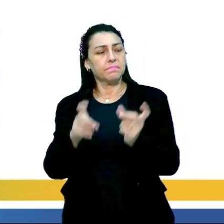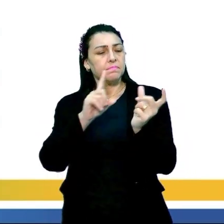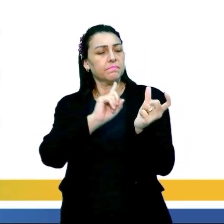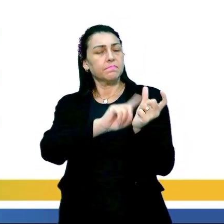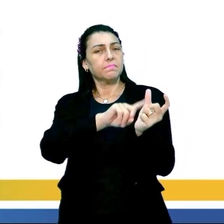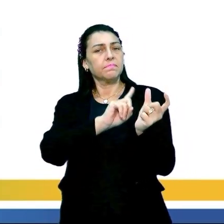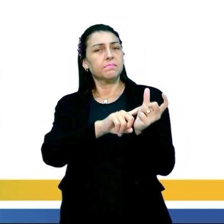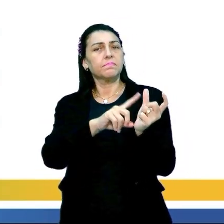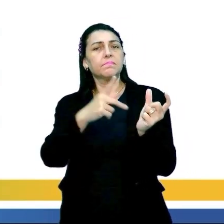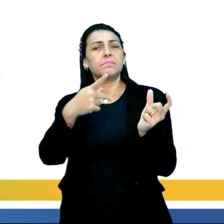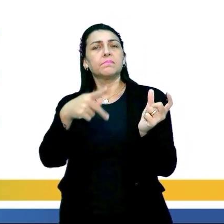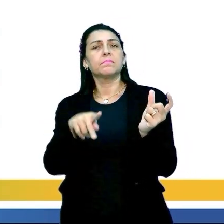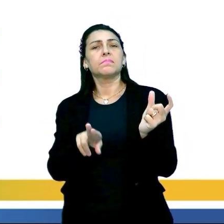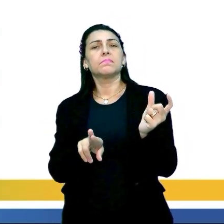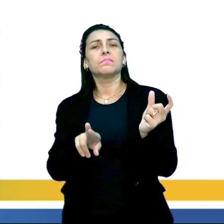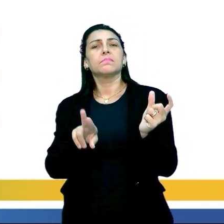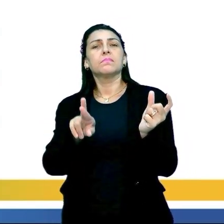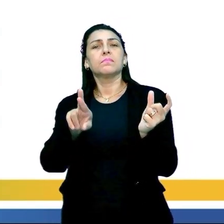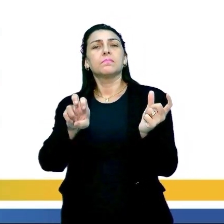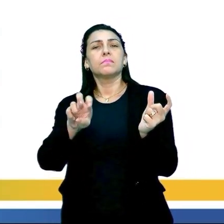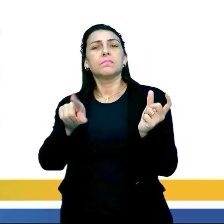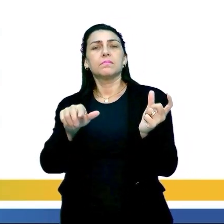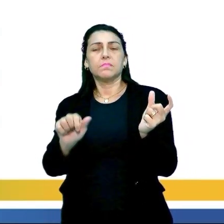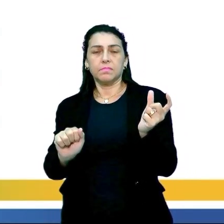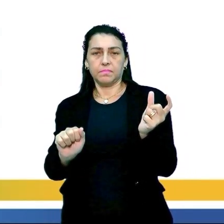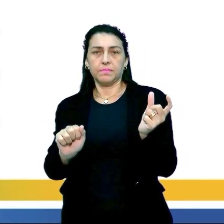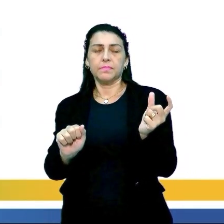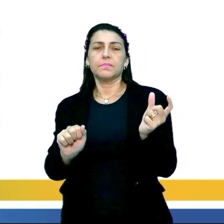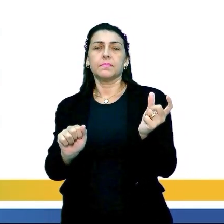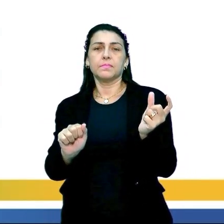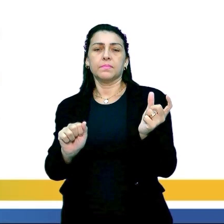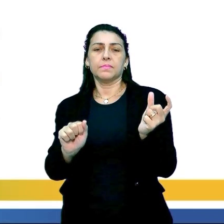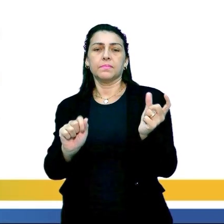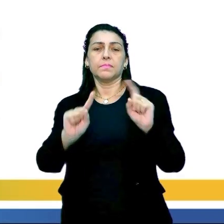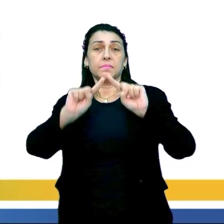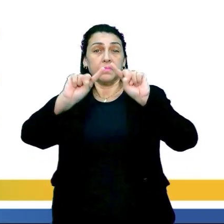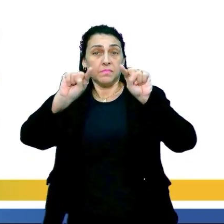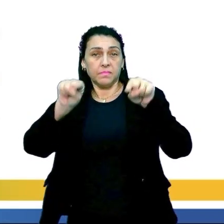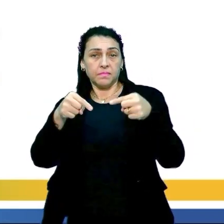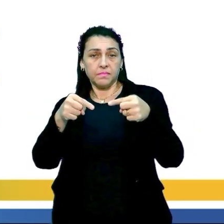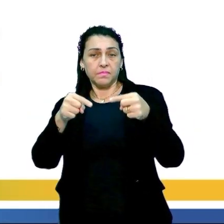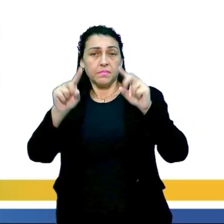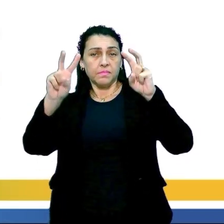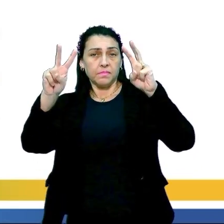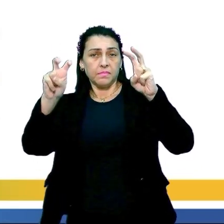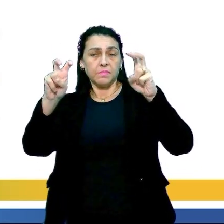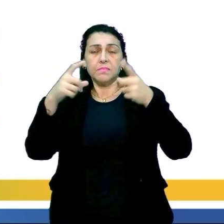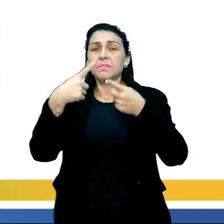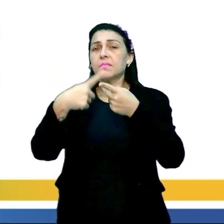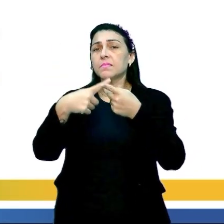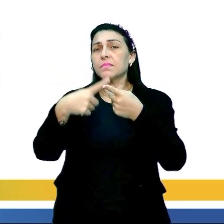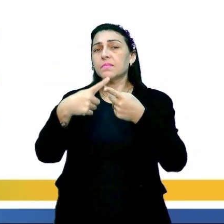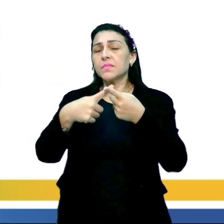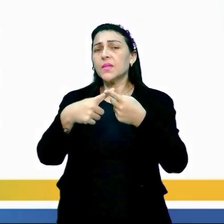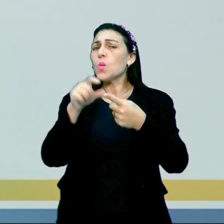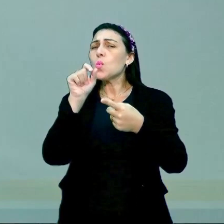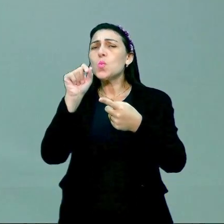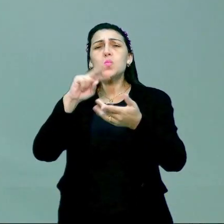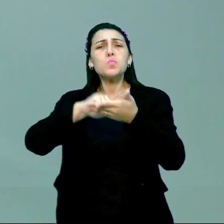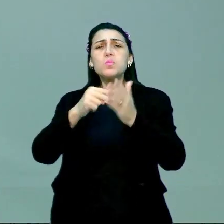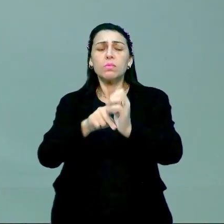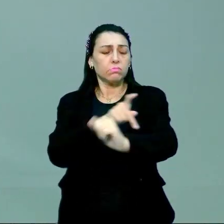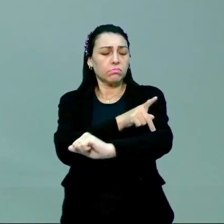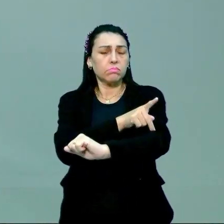palavra pureza, digamos assim, ela está entre aspas. Por quê? Né? O que é algo puro?